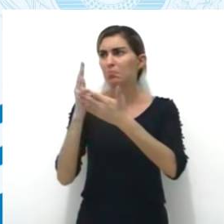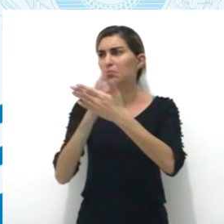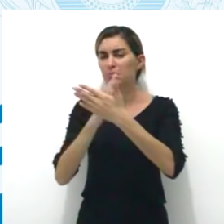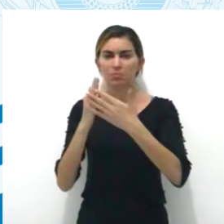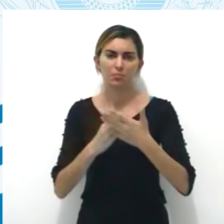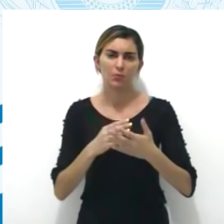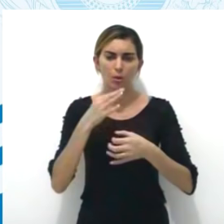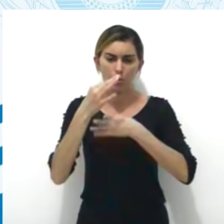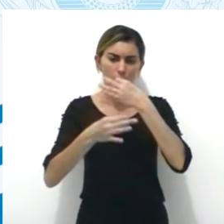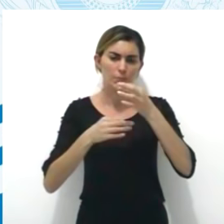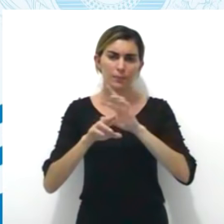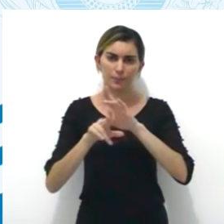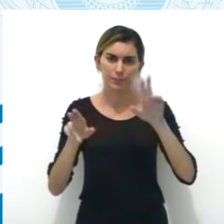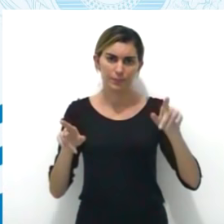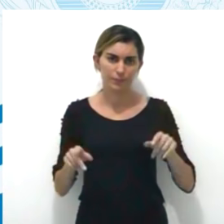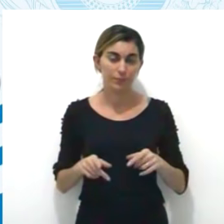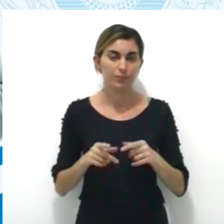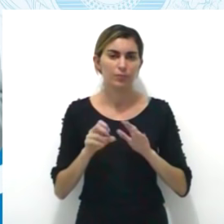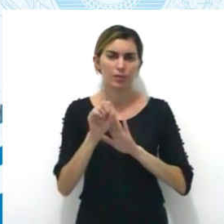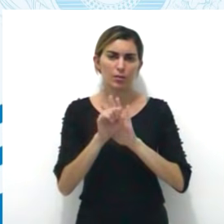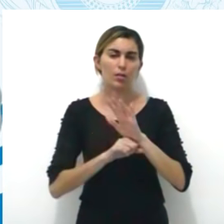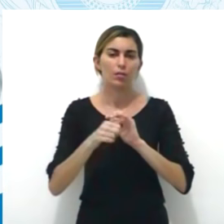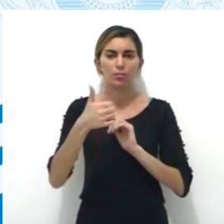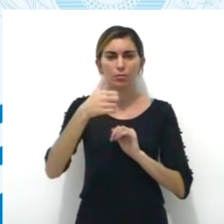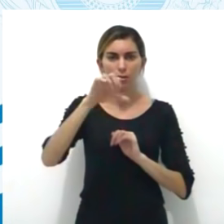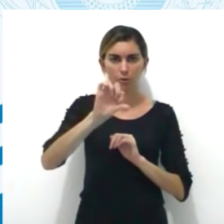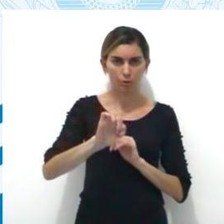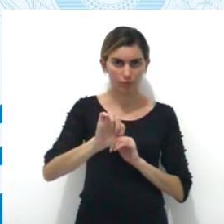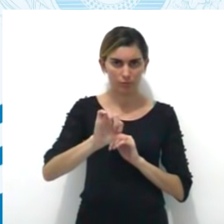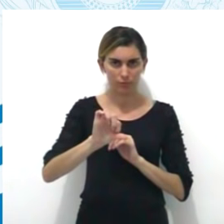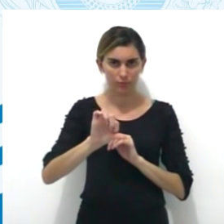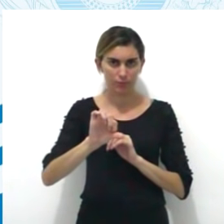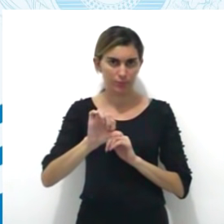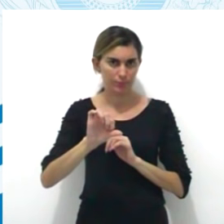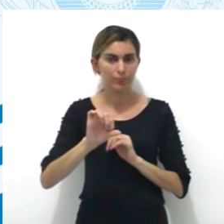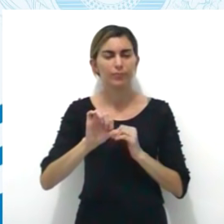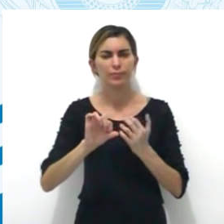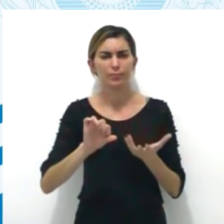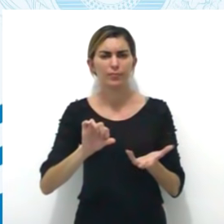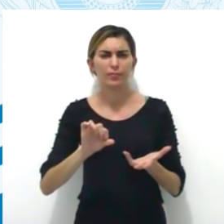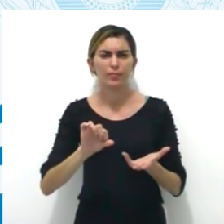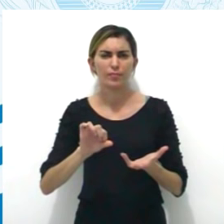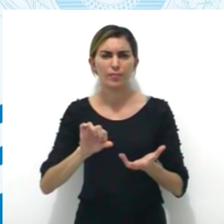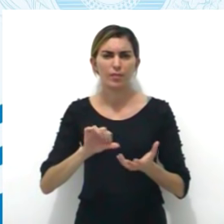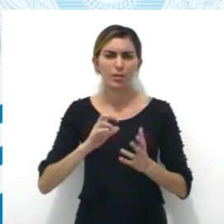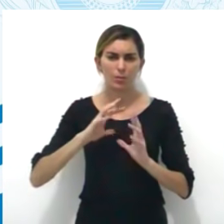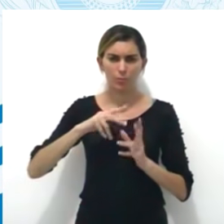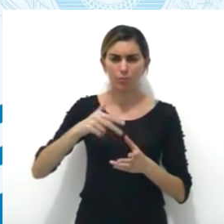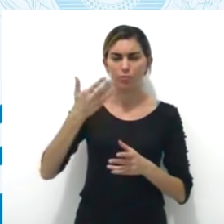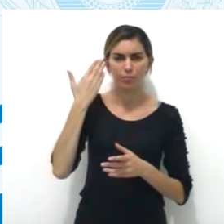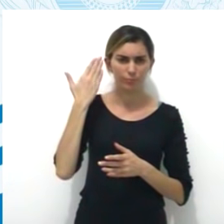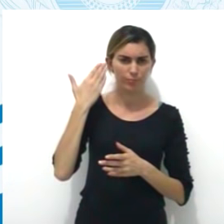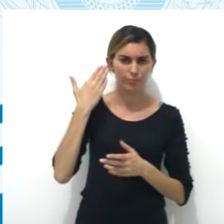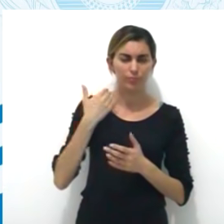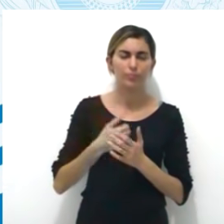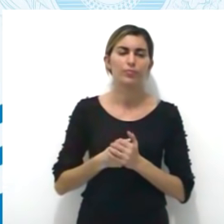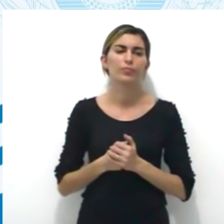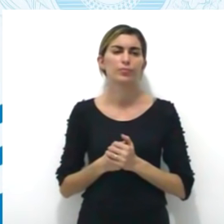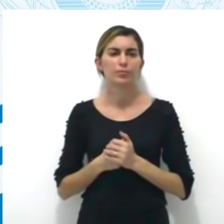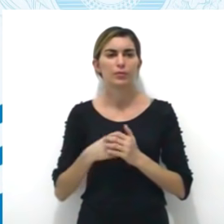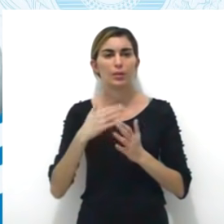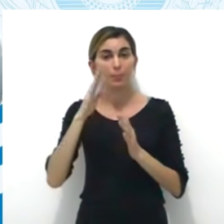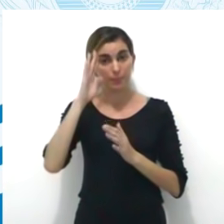pessoal. Isso porque até o século XIX, no mundo